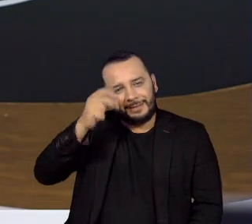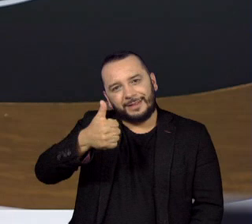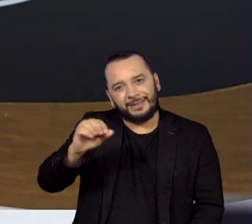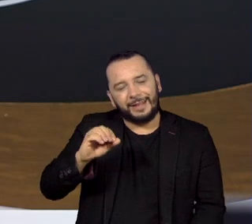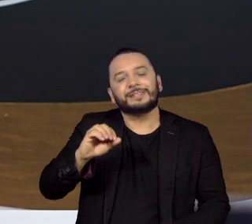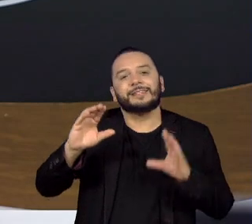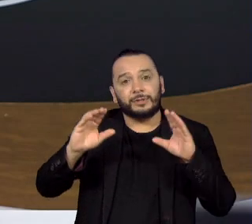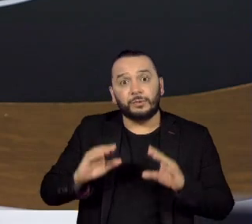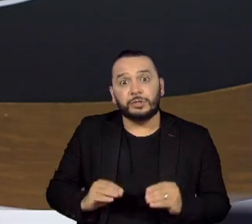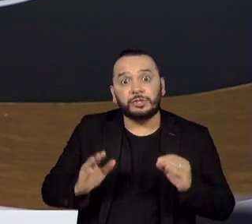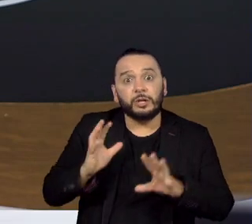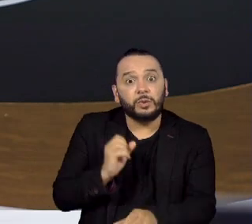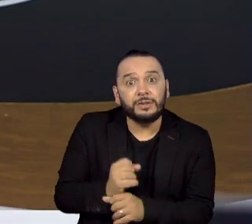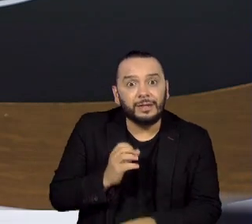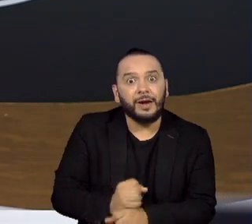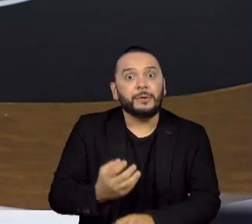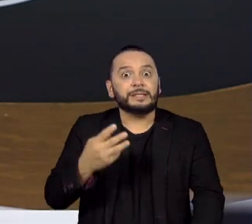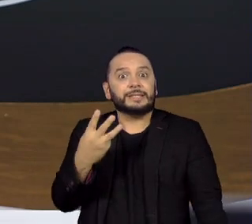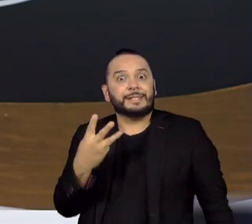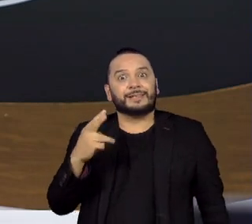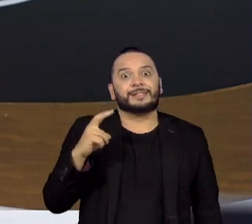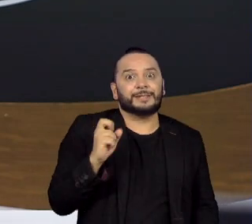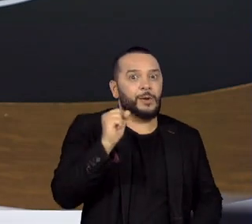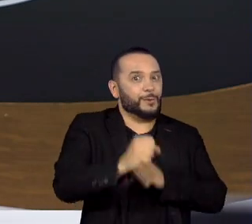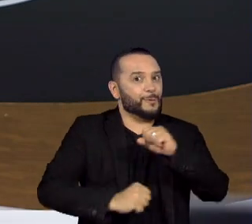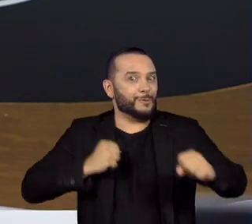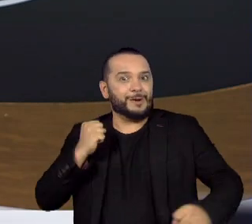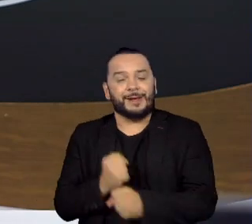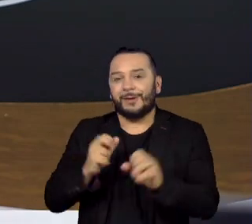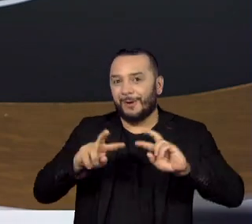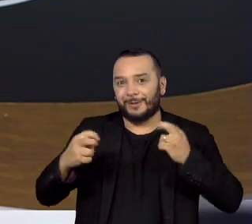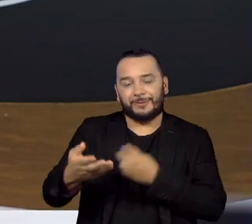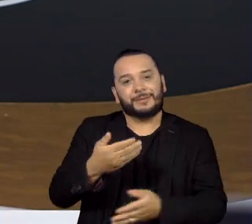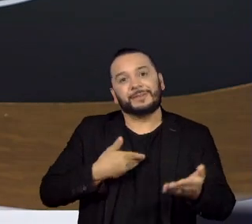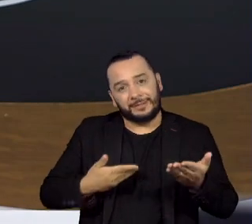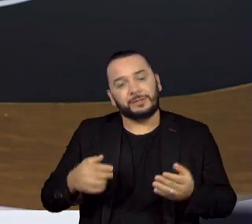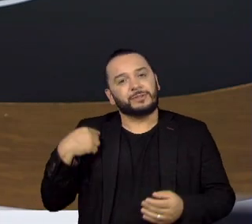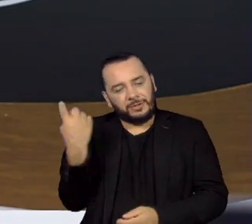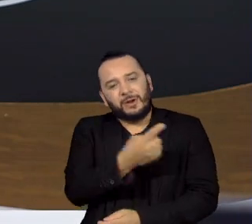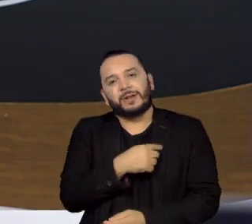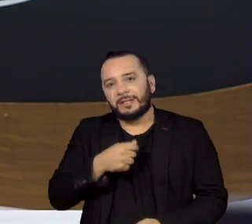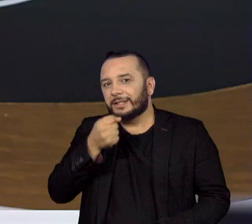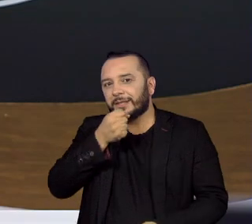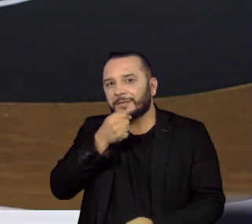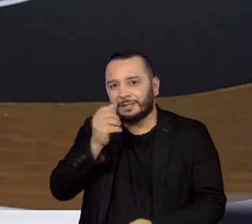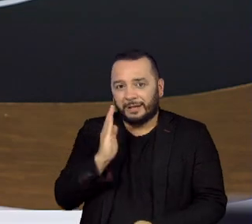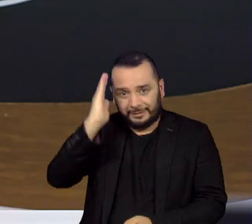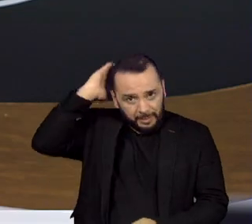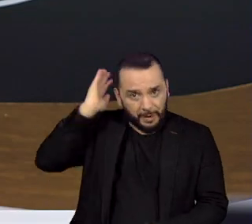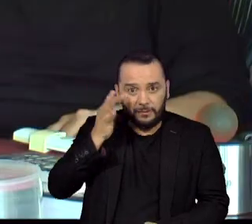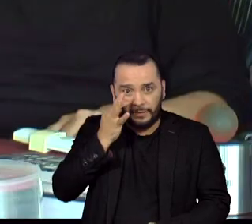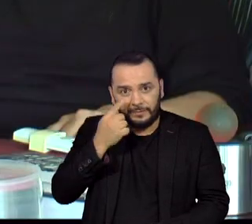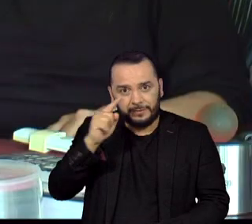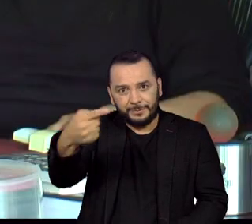completamos 35 anos no ar e entrevistaremos o ex-presidente Michel Temer ao vivo. Até lá!